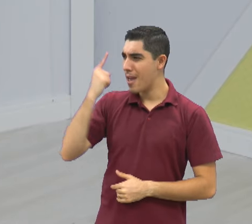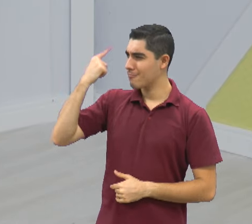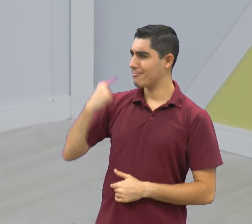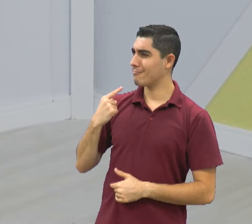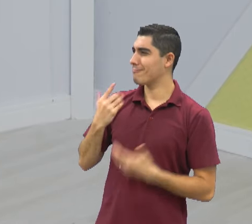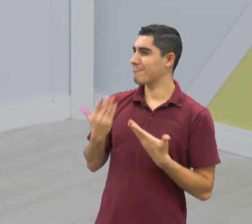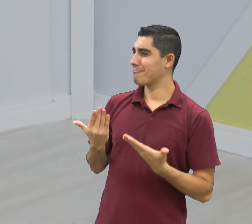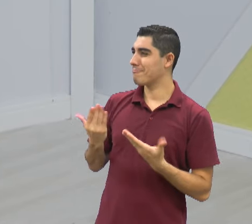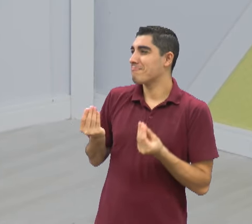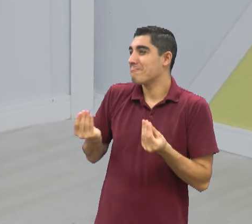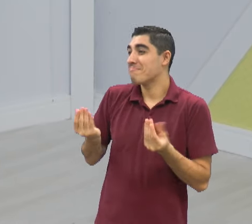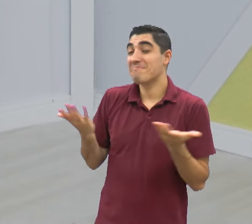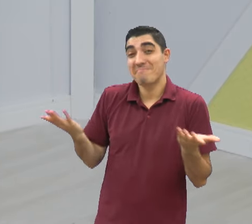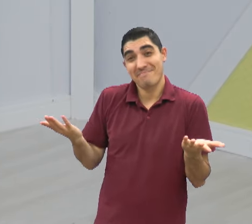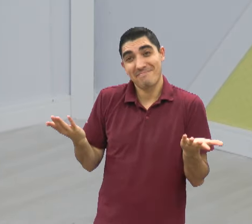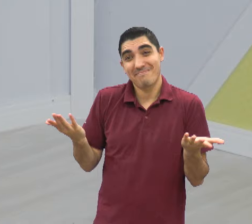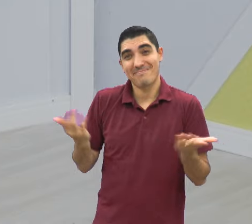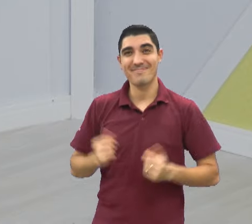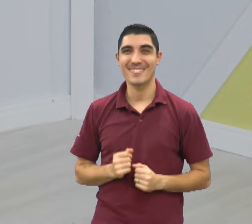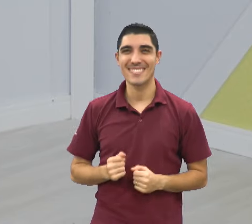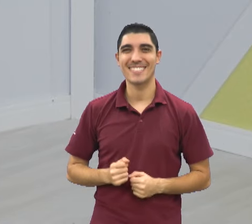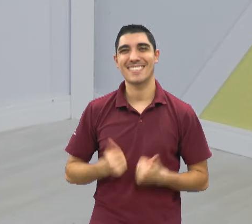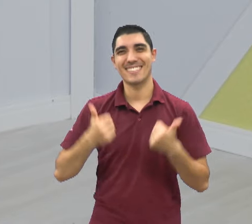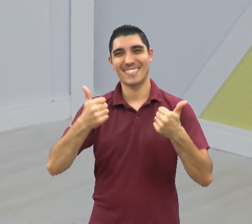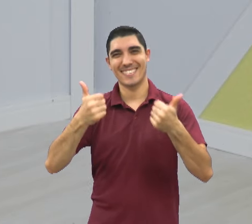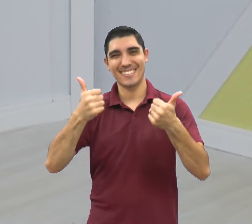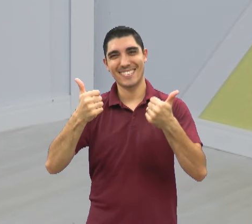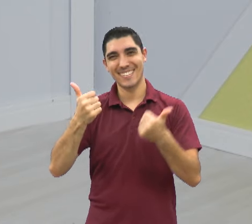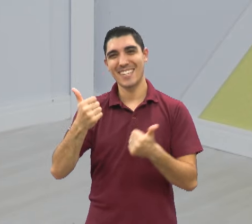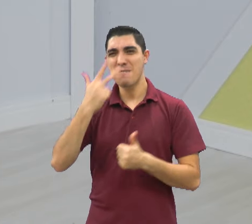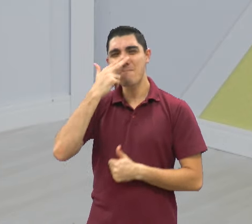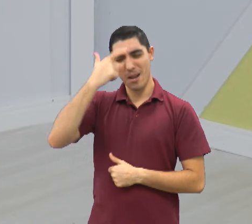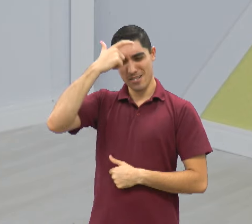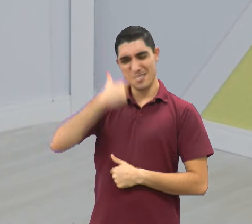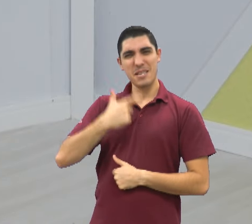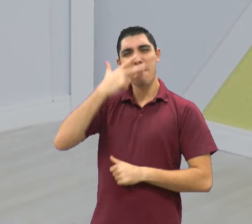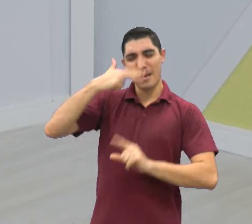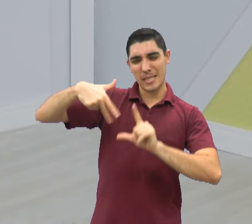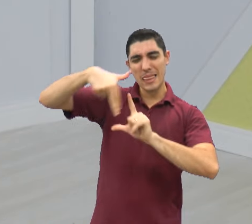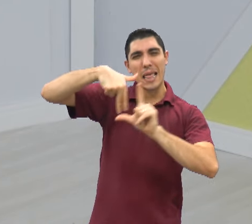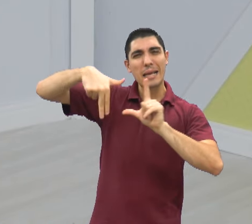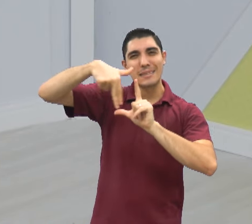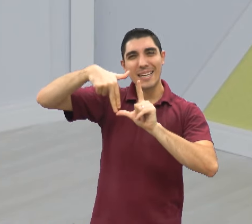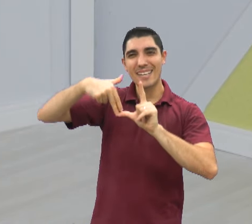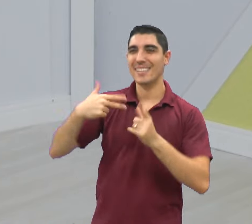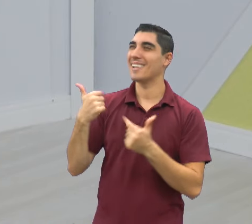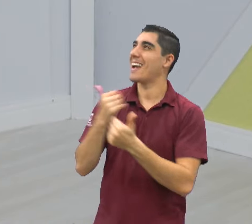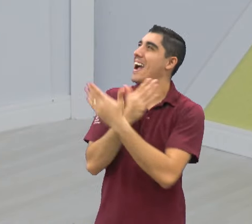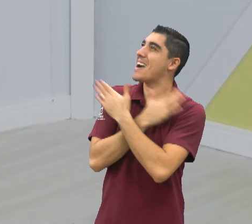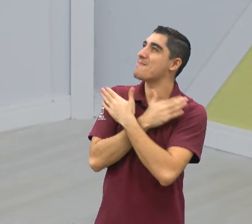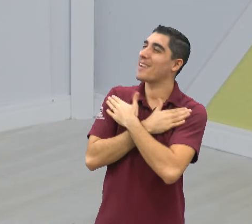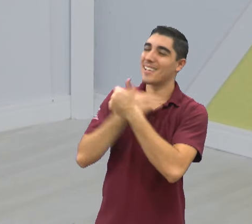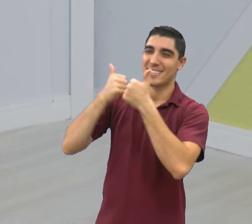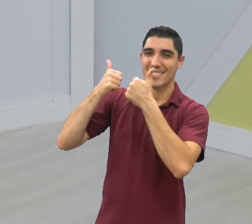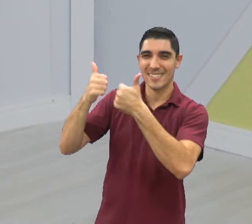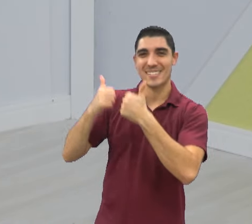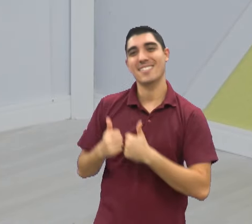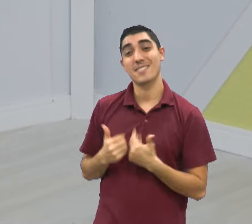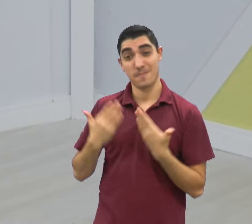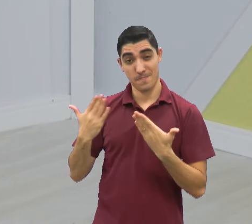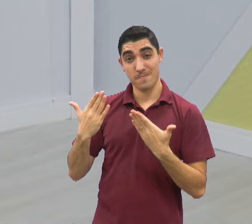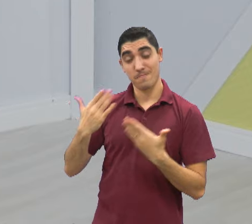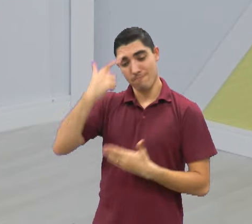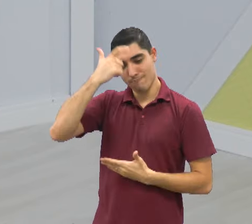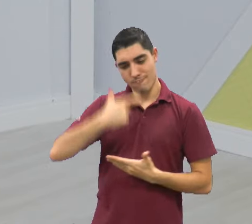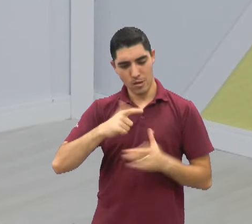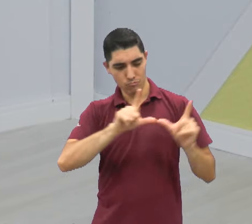hein? Parecendo o Homer. Que beleza. Grande abraço. Agora que eu vi, tá meio amarelão. Mas um abraço pra você. Quieto, japonês. Um abraço pra você, Luizão, sempre